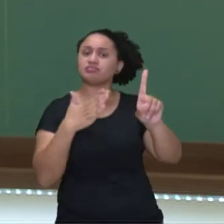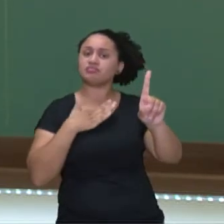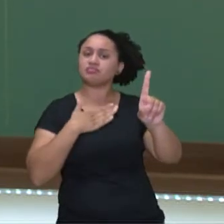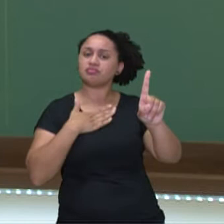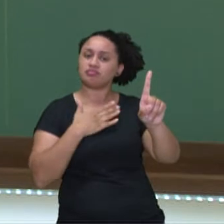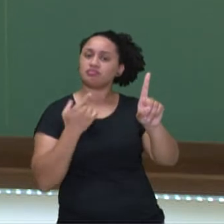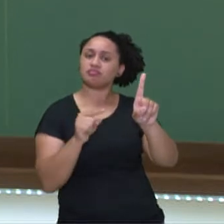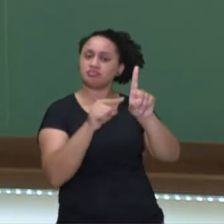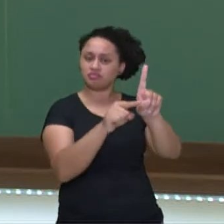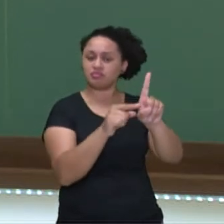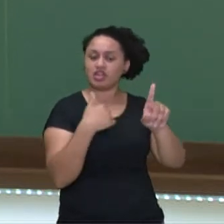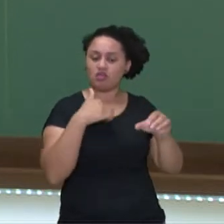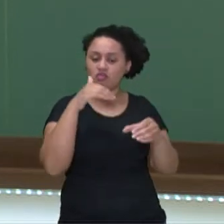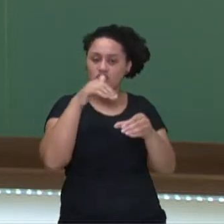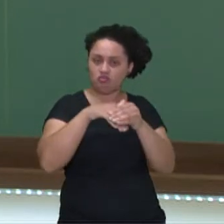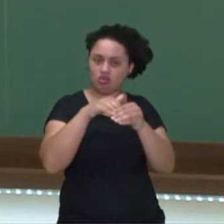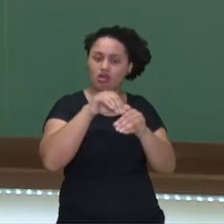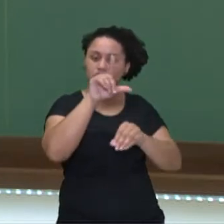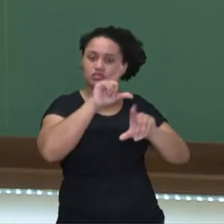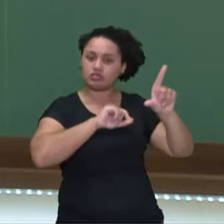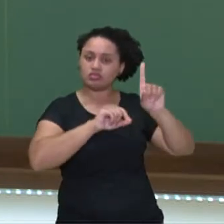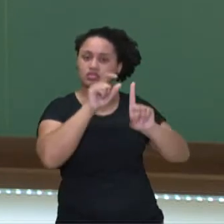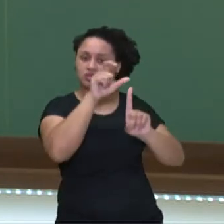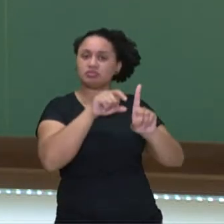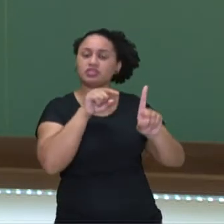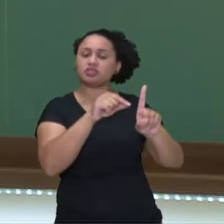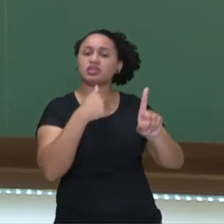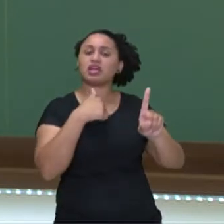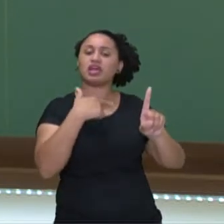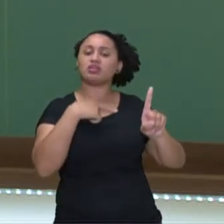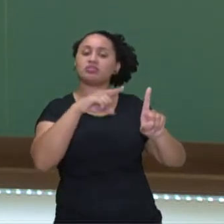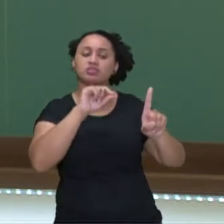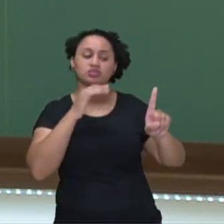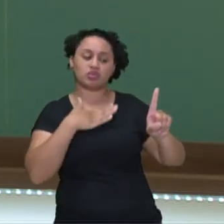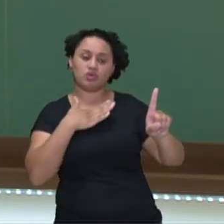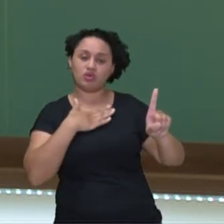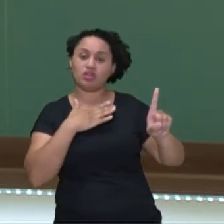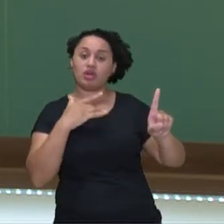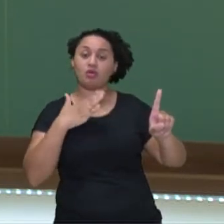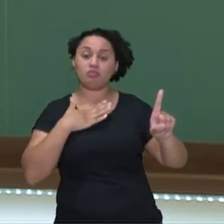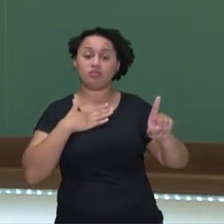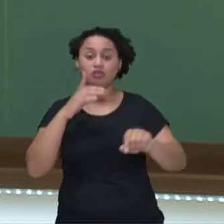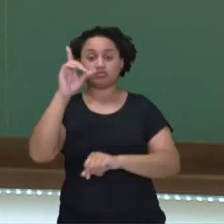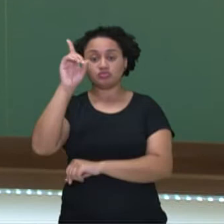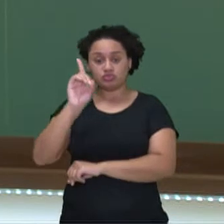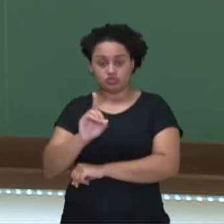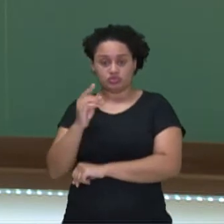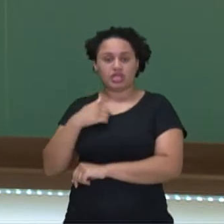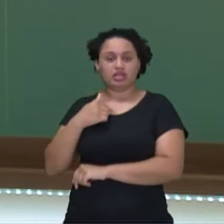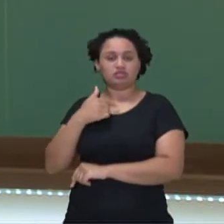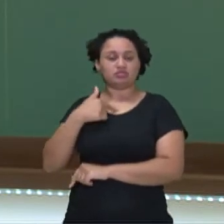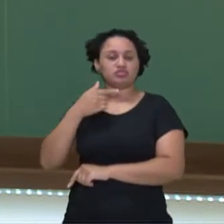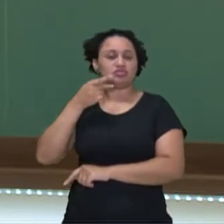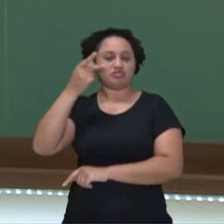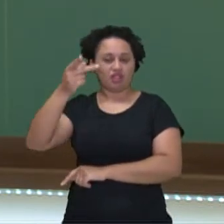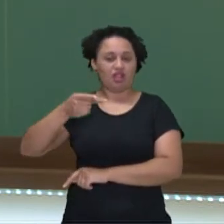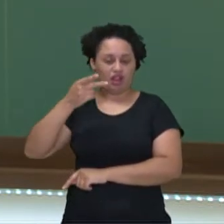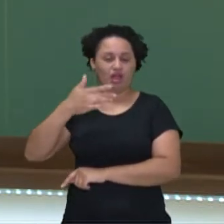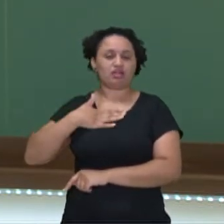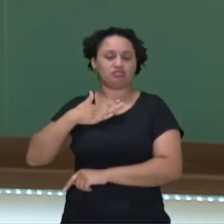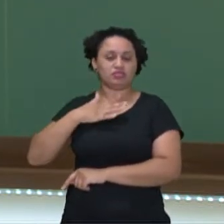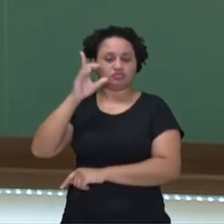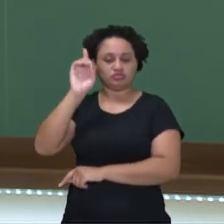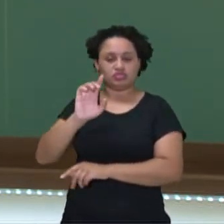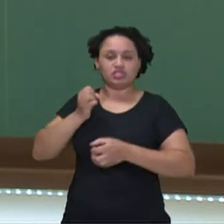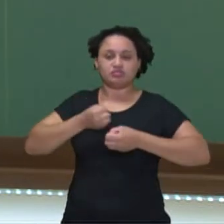do voto. E quando eu voto em alguém, o que eu faço? Eu empresto a essa pessoa o meu direito de fala,